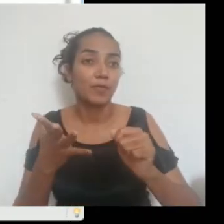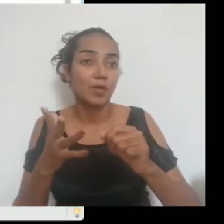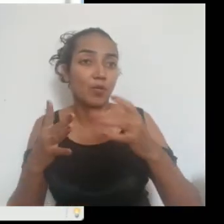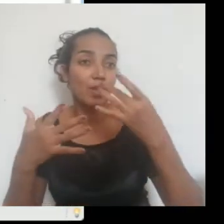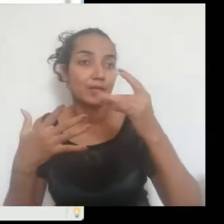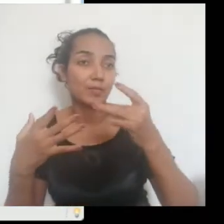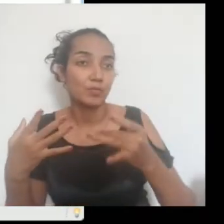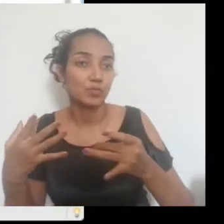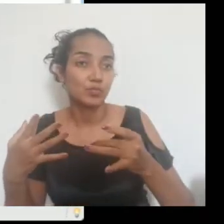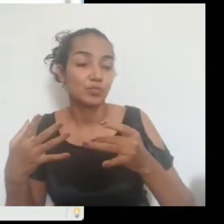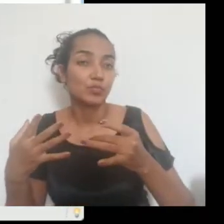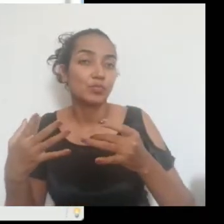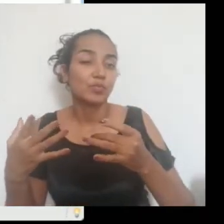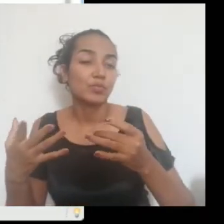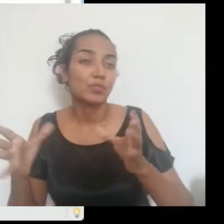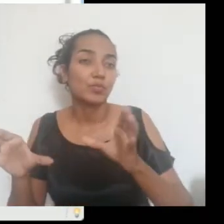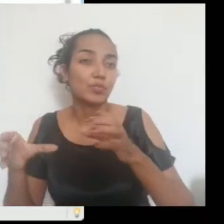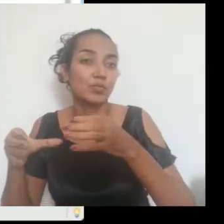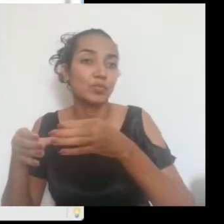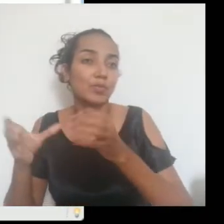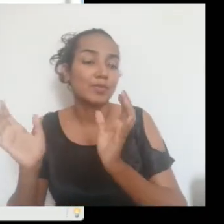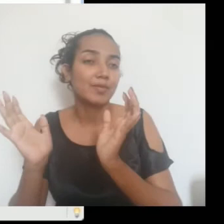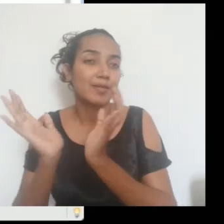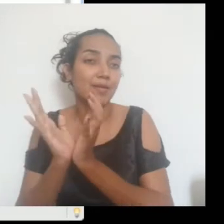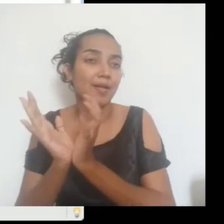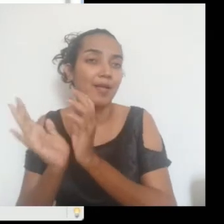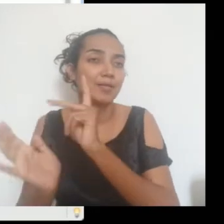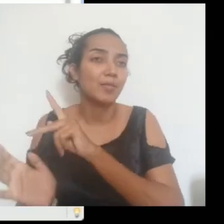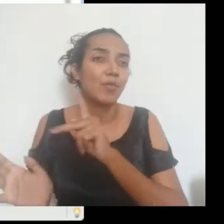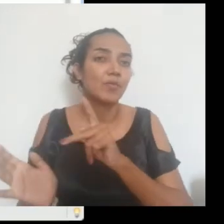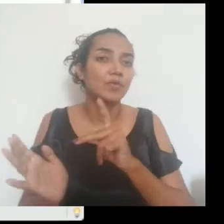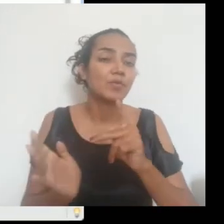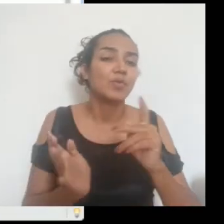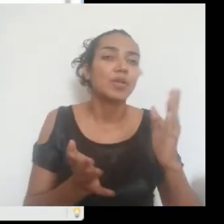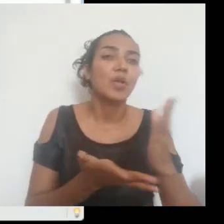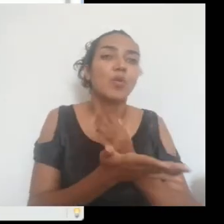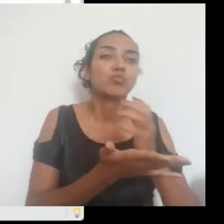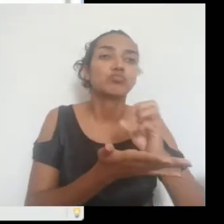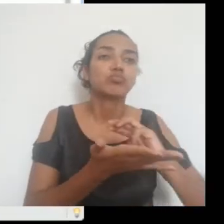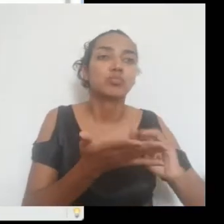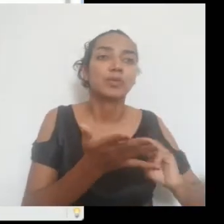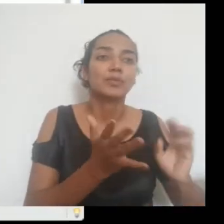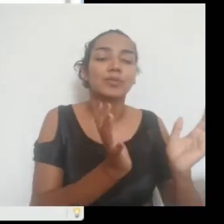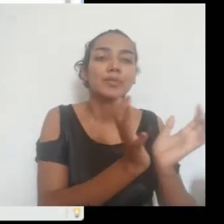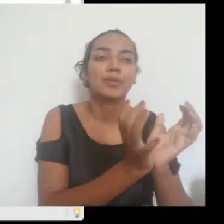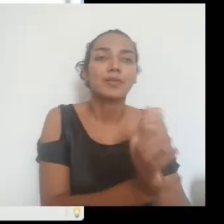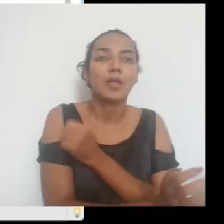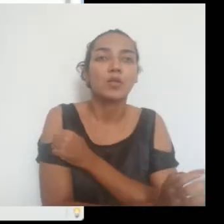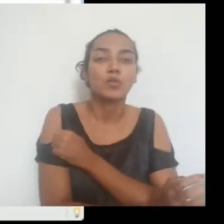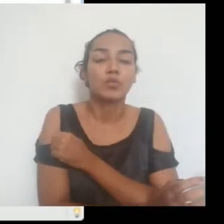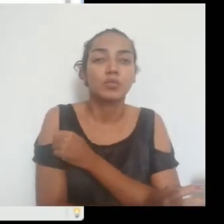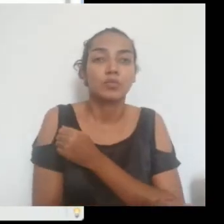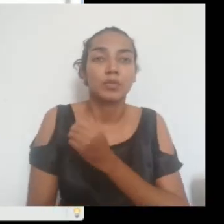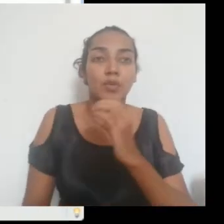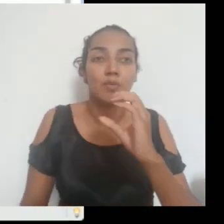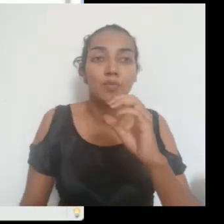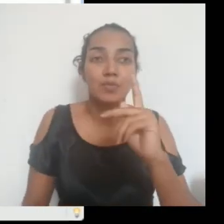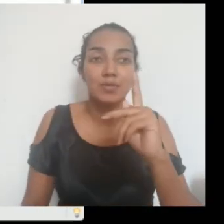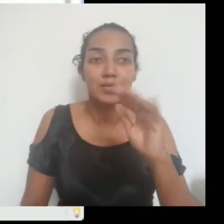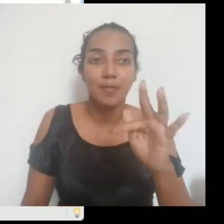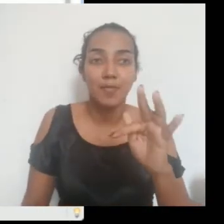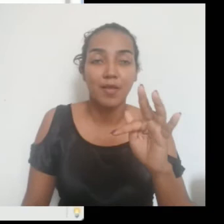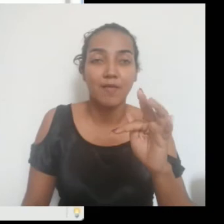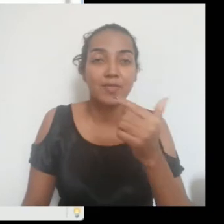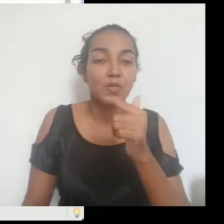Então, vocês perceberem aqui, o método setCPF não está definido na classe do